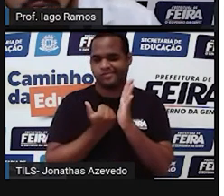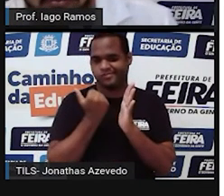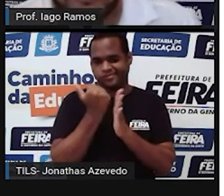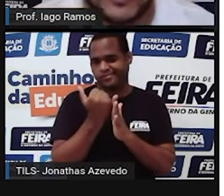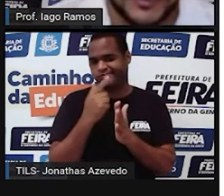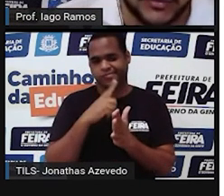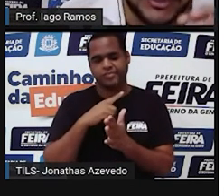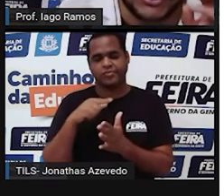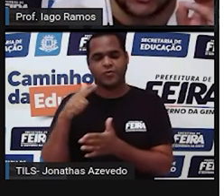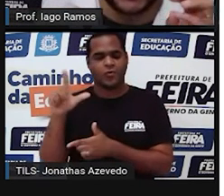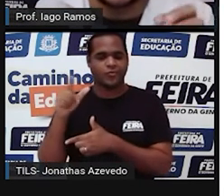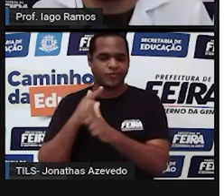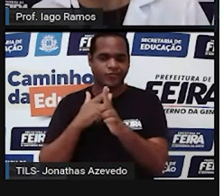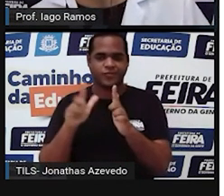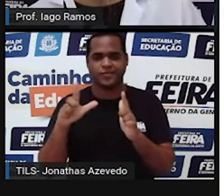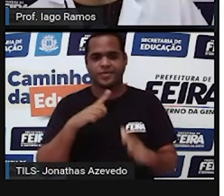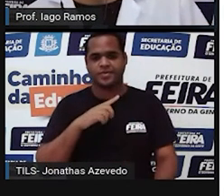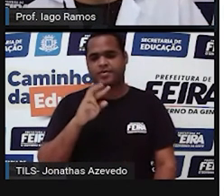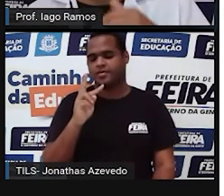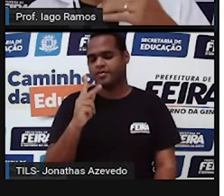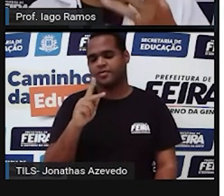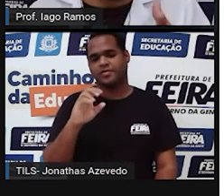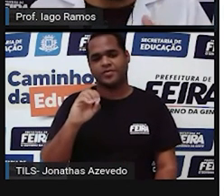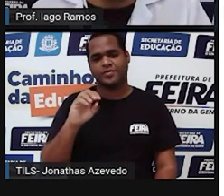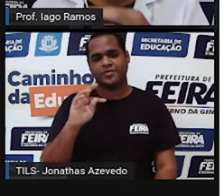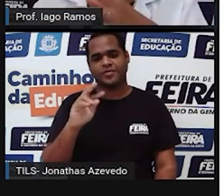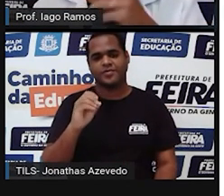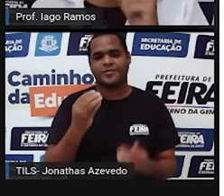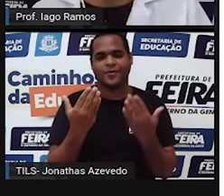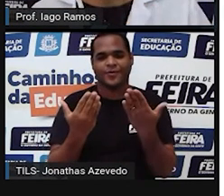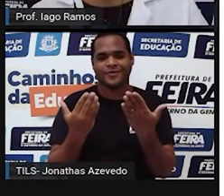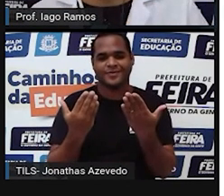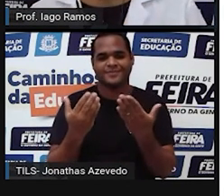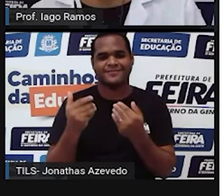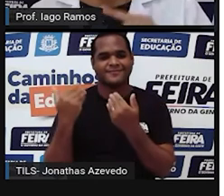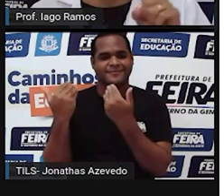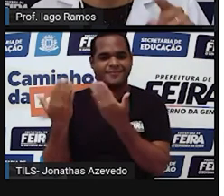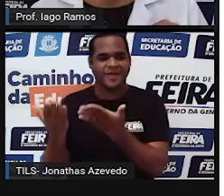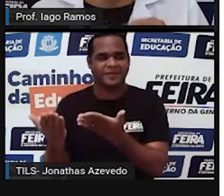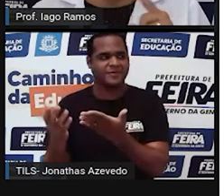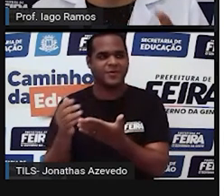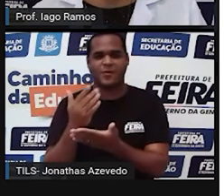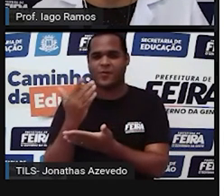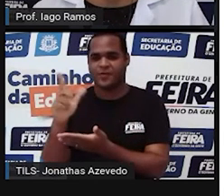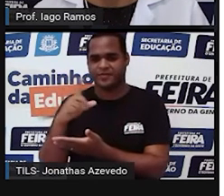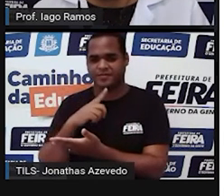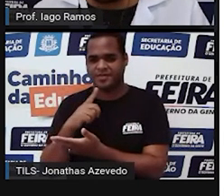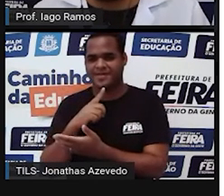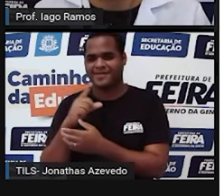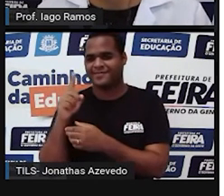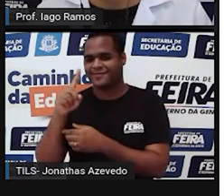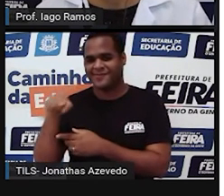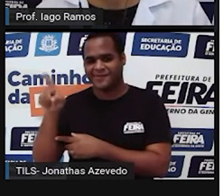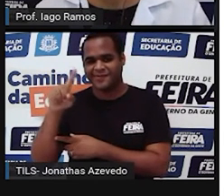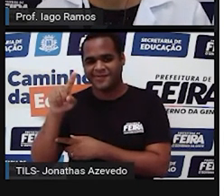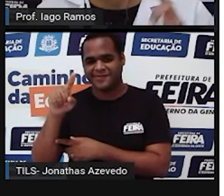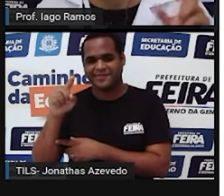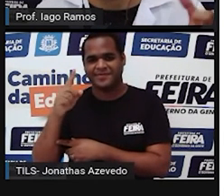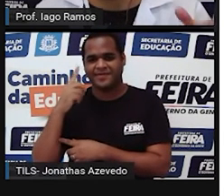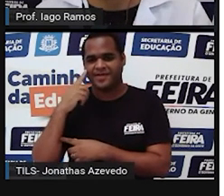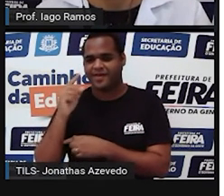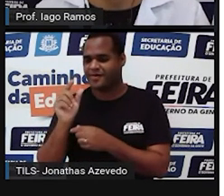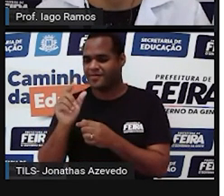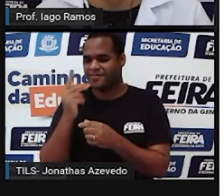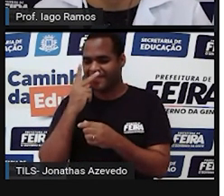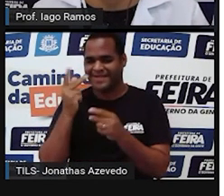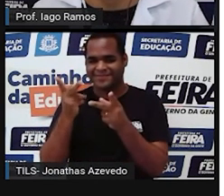existem outros. Existe o histograma, tem o de rede, tem o de setores, que é aquele da bolinha que é chamado também de gráfico de pizza,